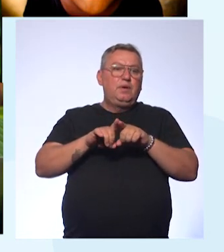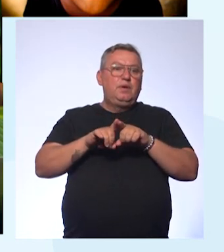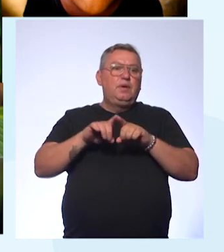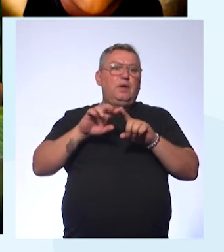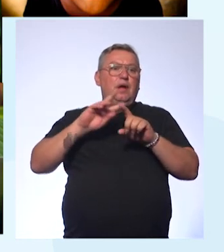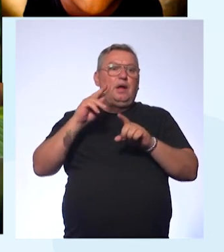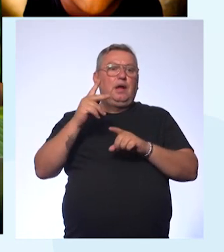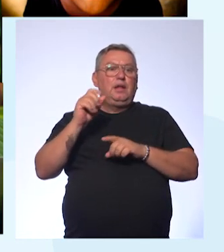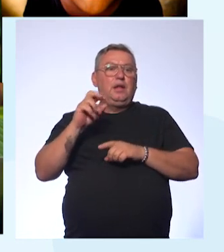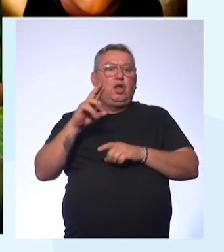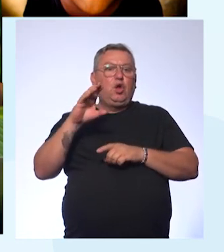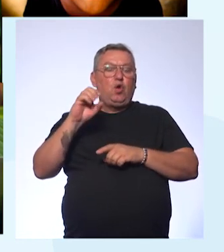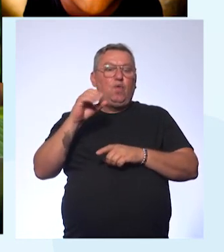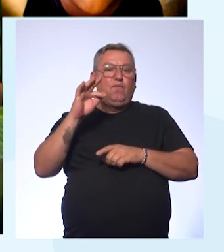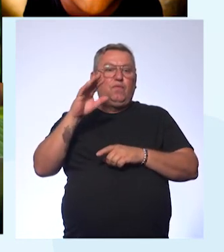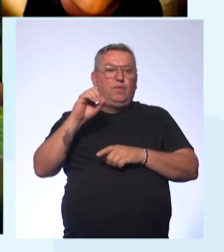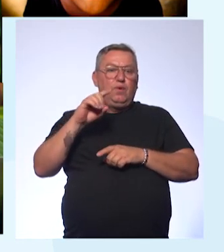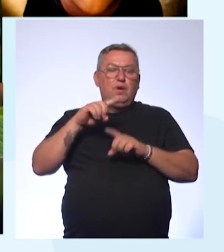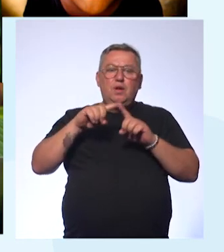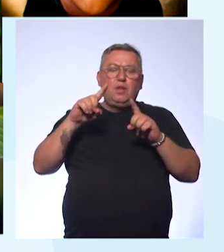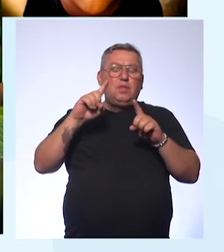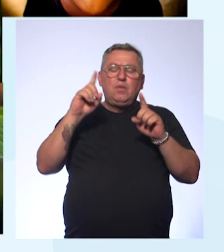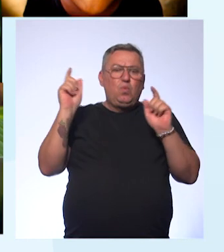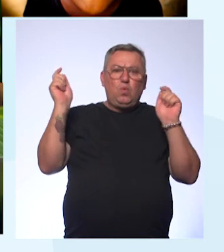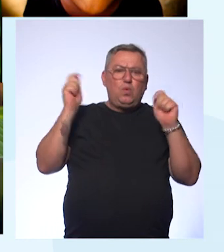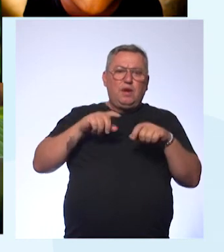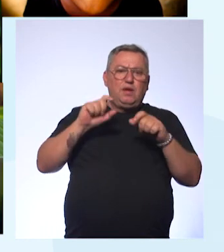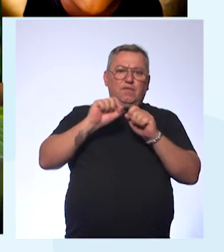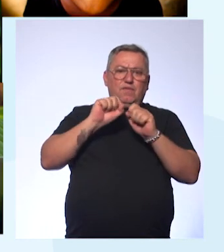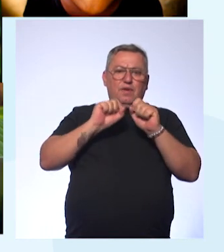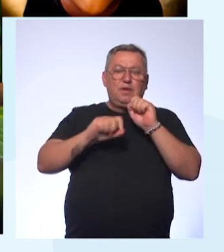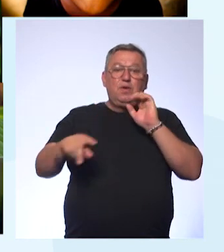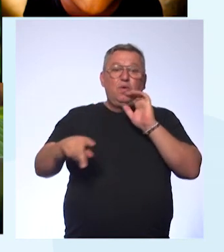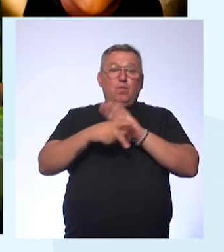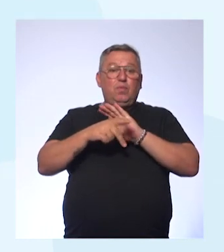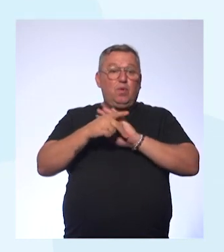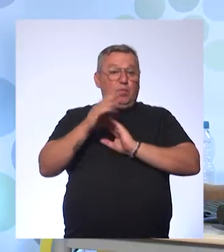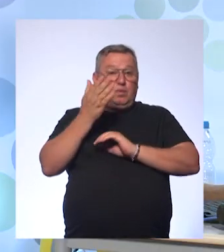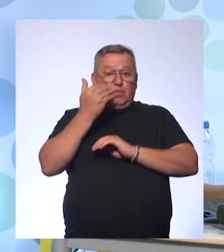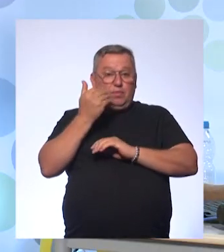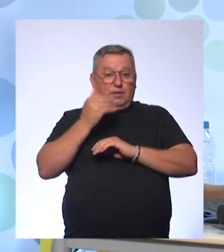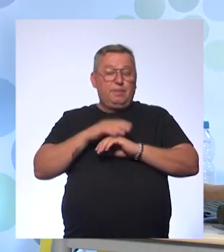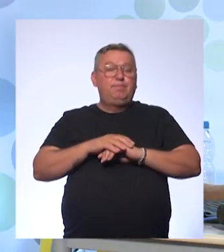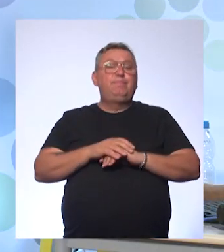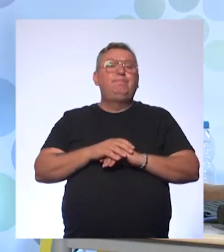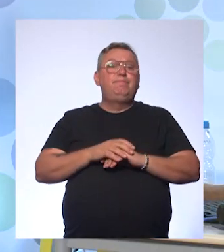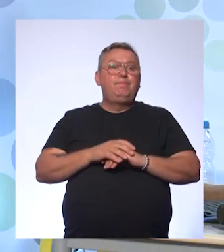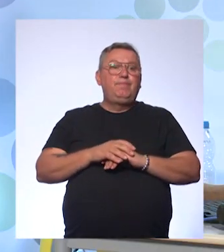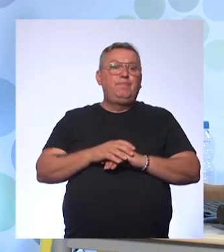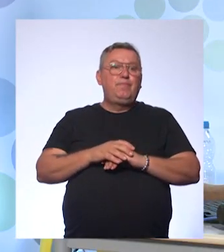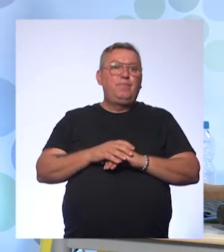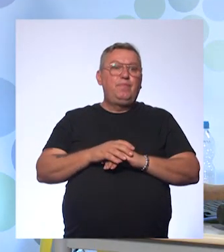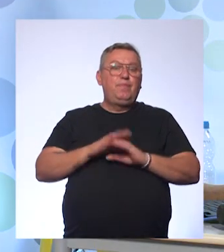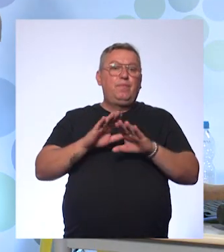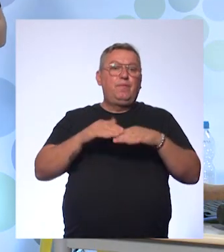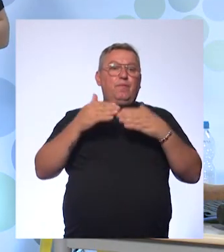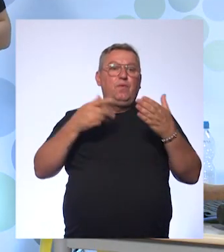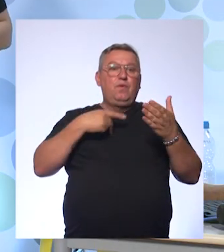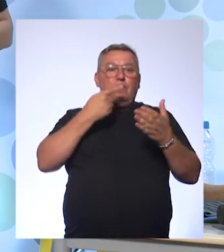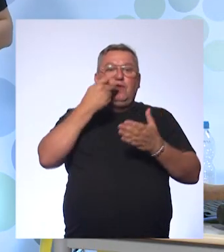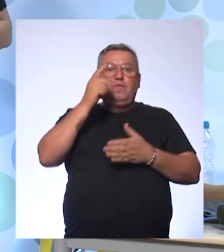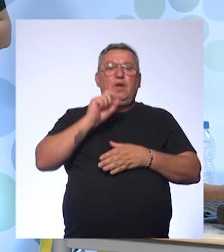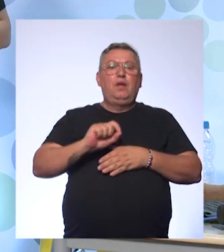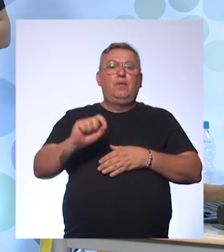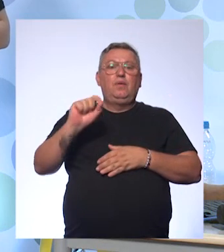heterótrofa, ou seja, não tem a capacidade de produzir o próprio alimento, certo? E quando a gente